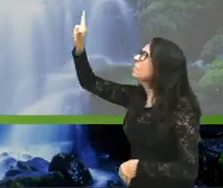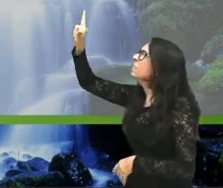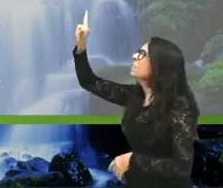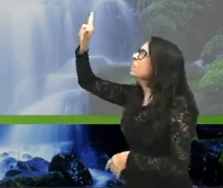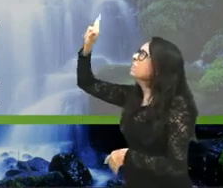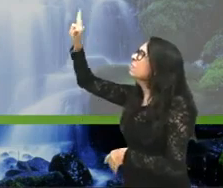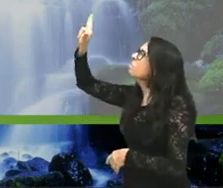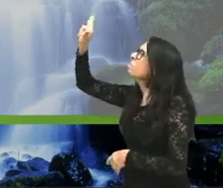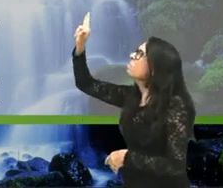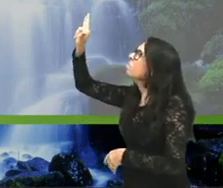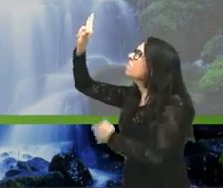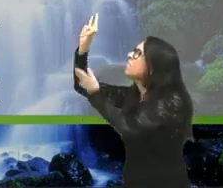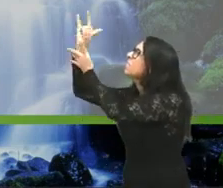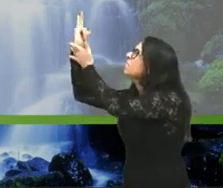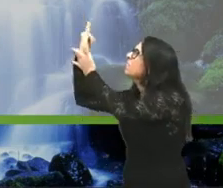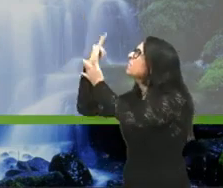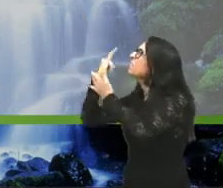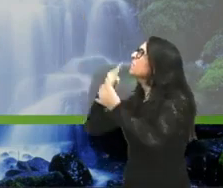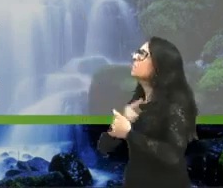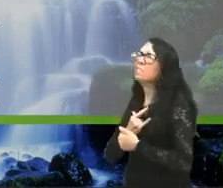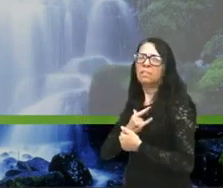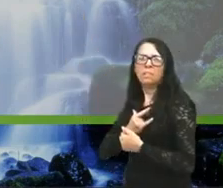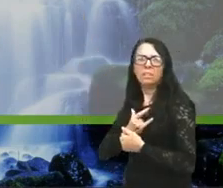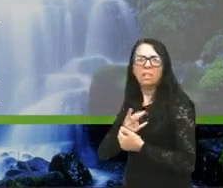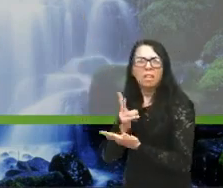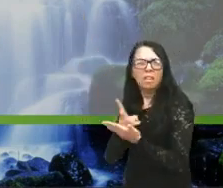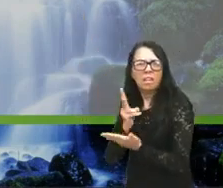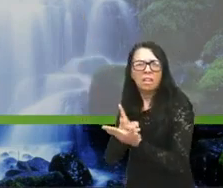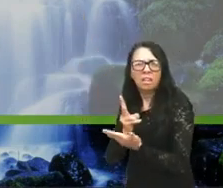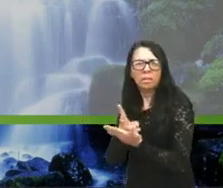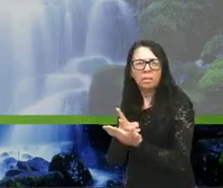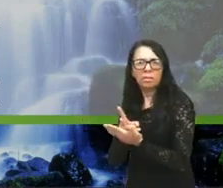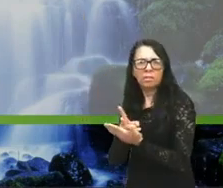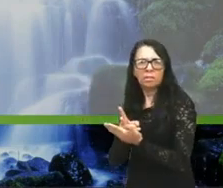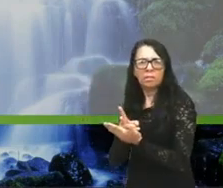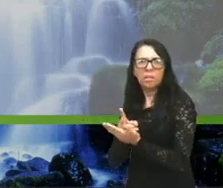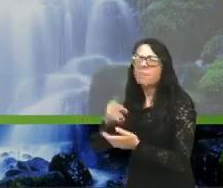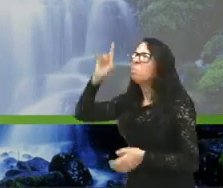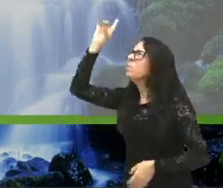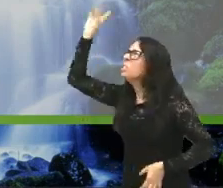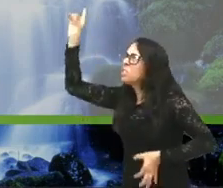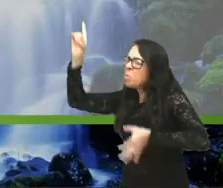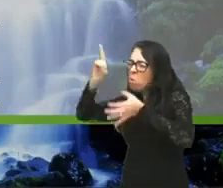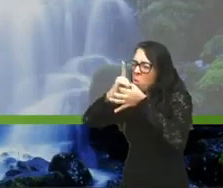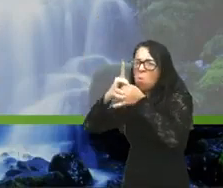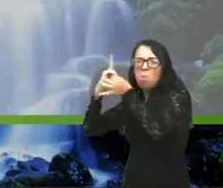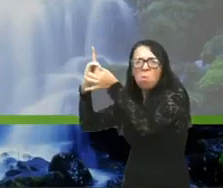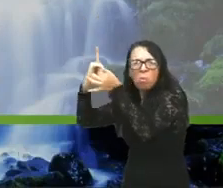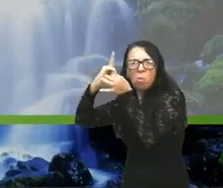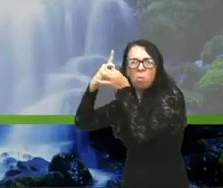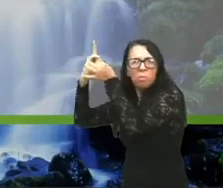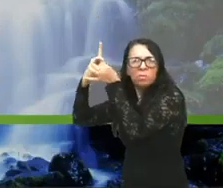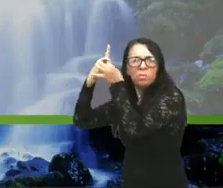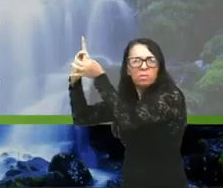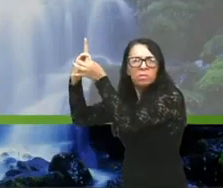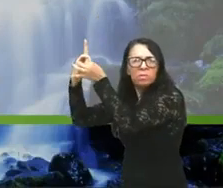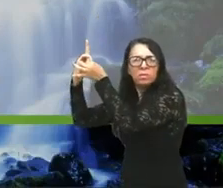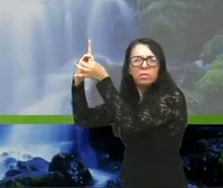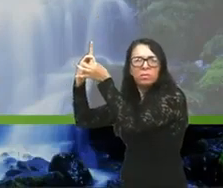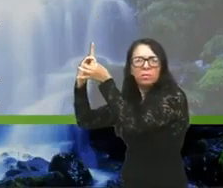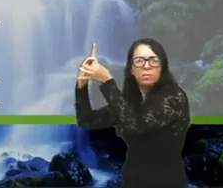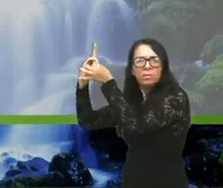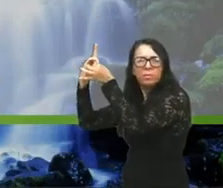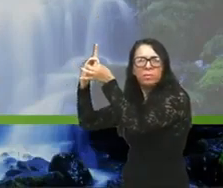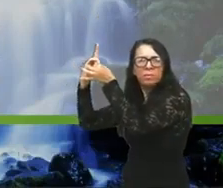sua vida. É discernir qual é a vontade de Deus para a sua vida, como Deus quer te usar, como Deus